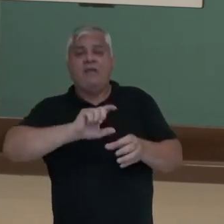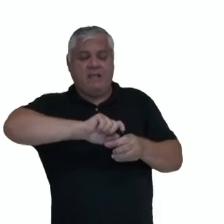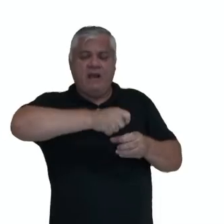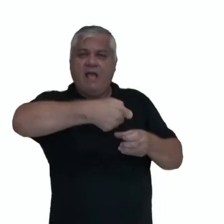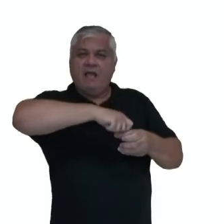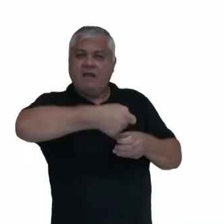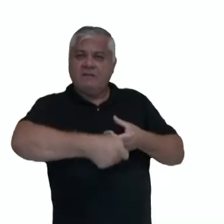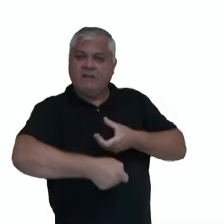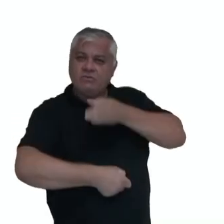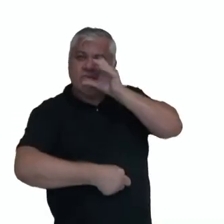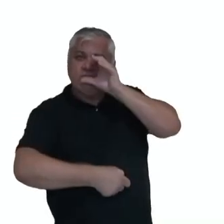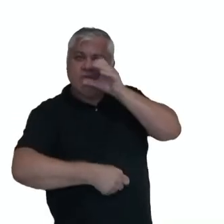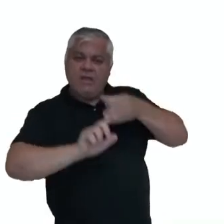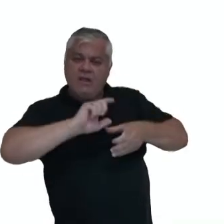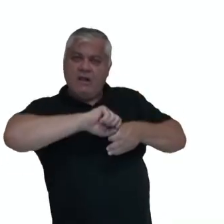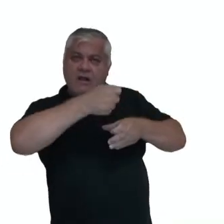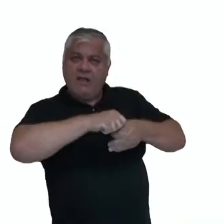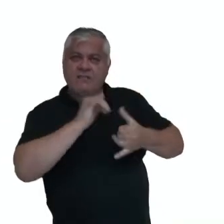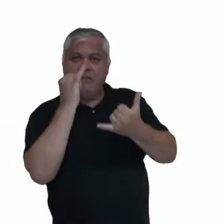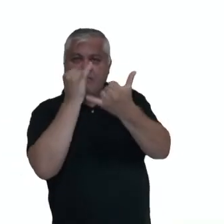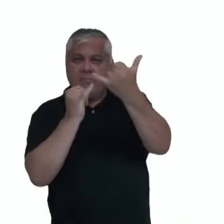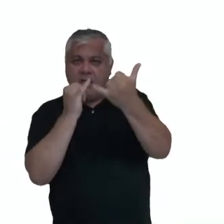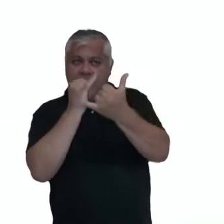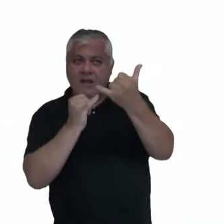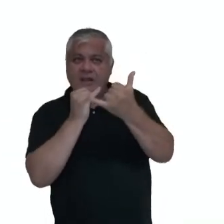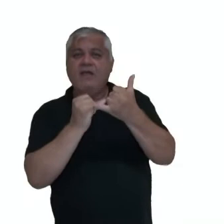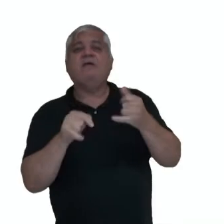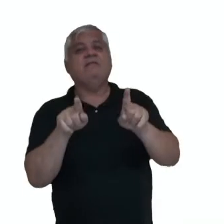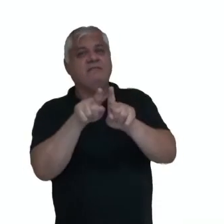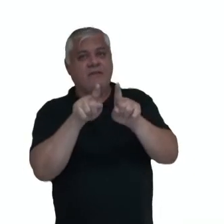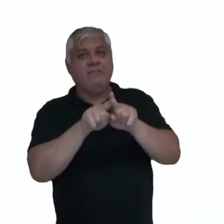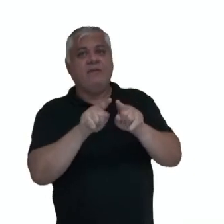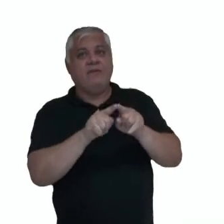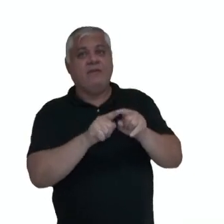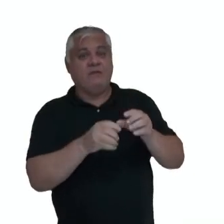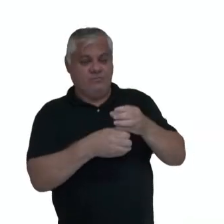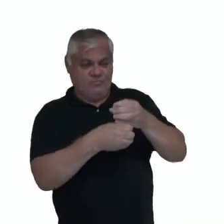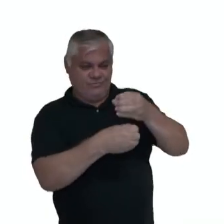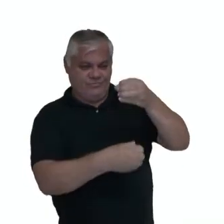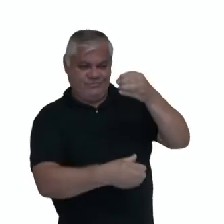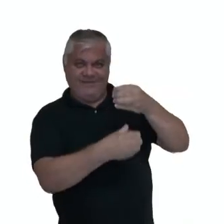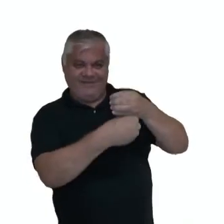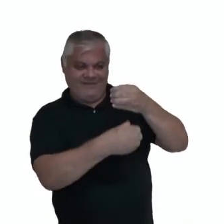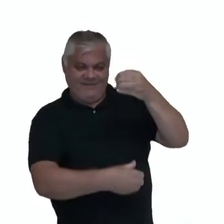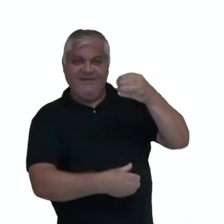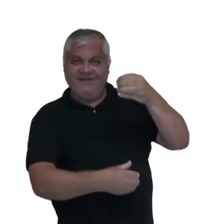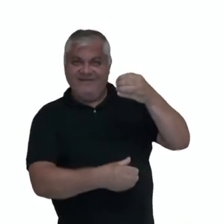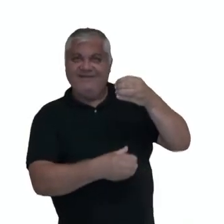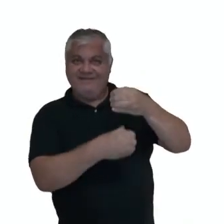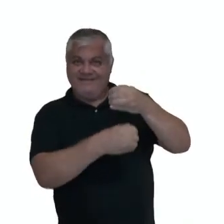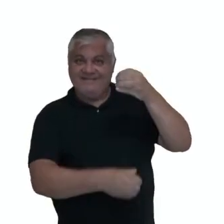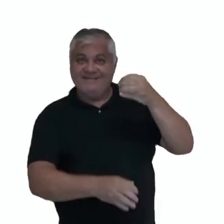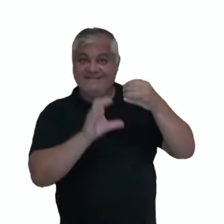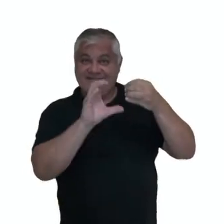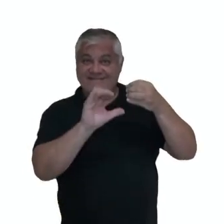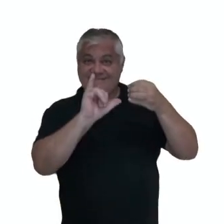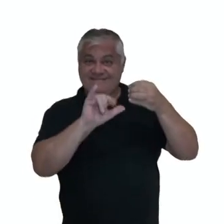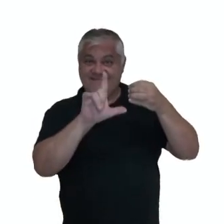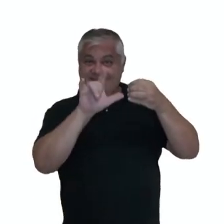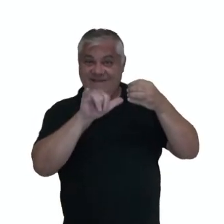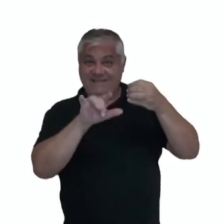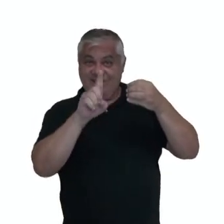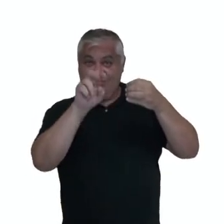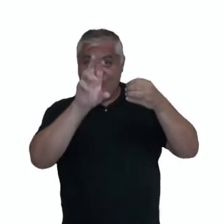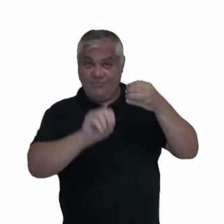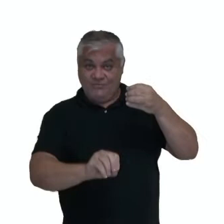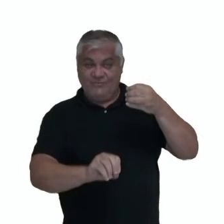latinha, aonde a gente chega ao modelo matemático, que é o nosso cilindro,